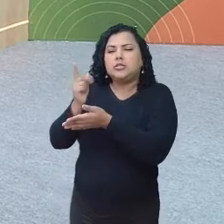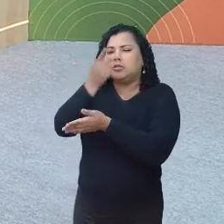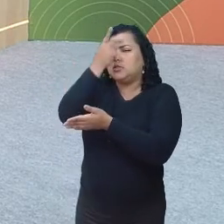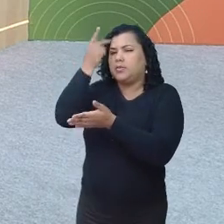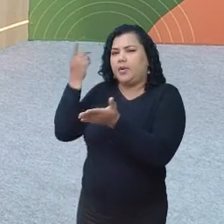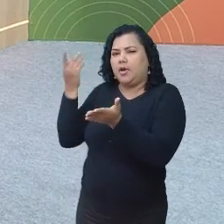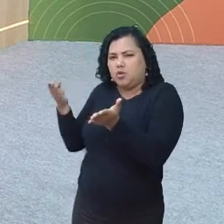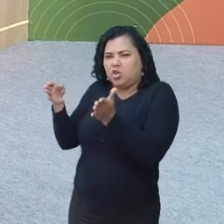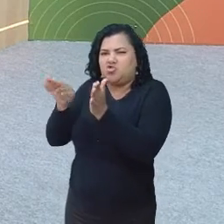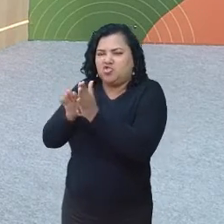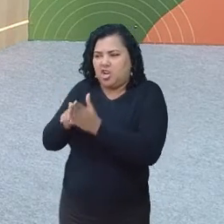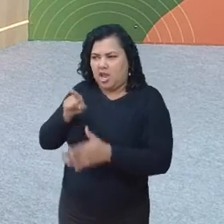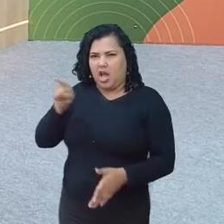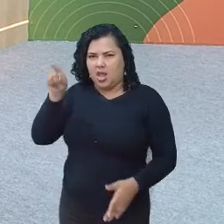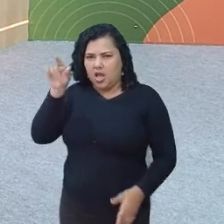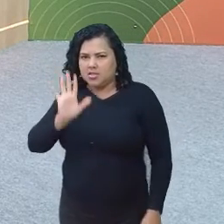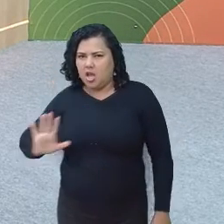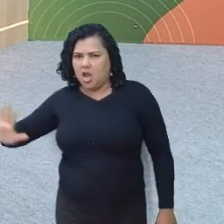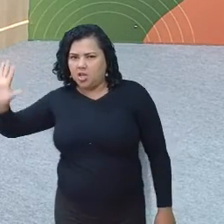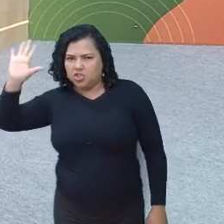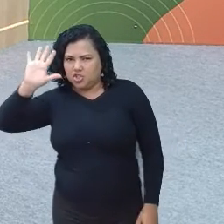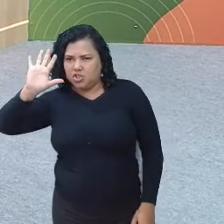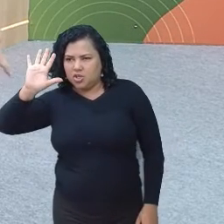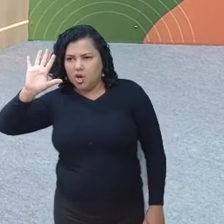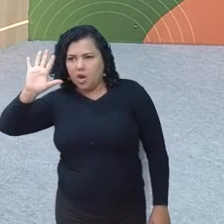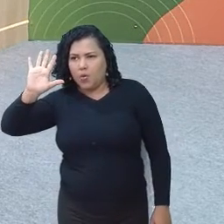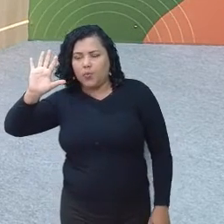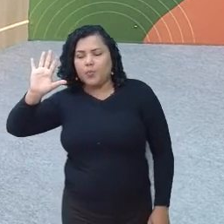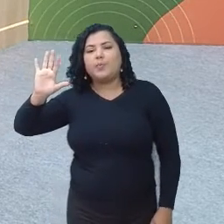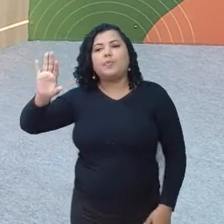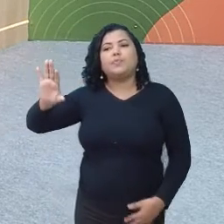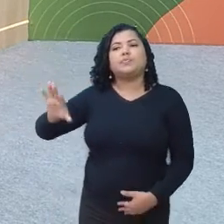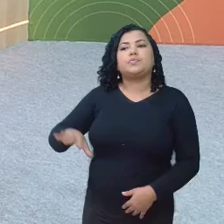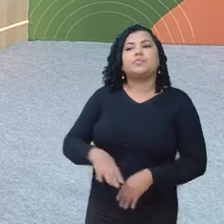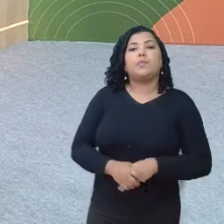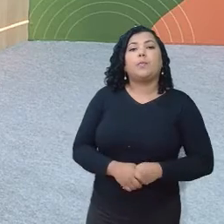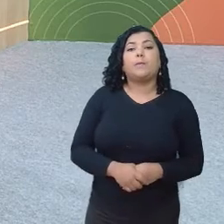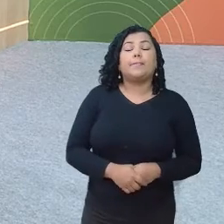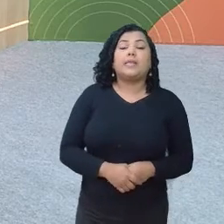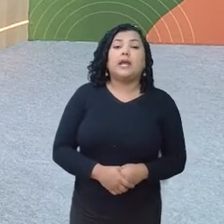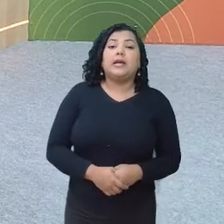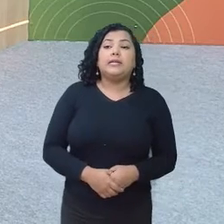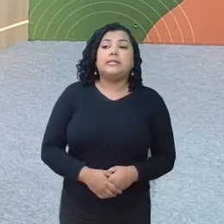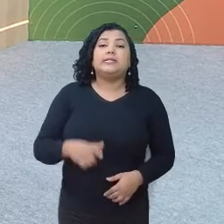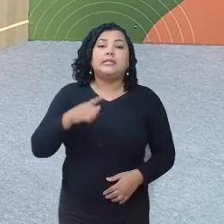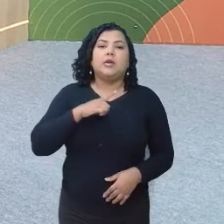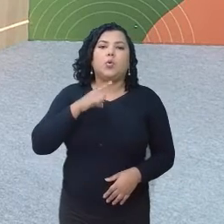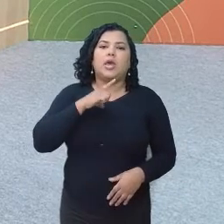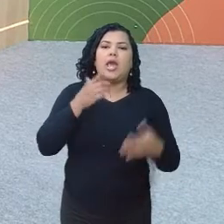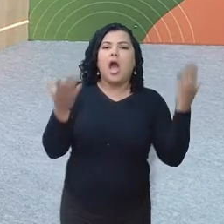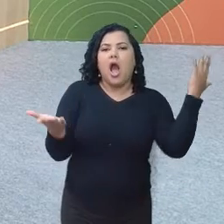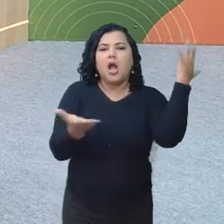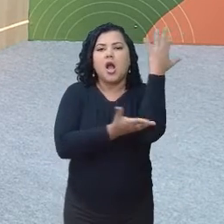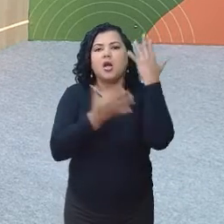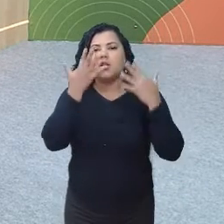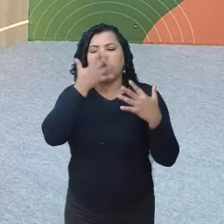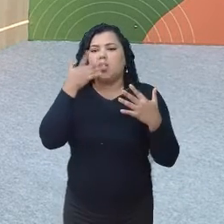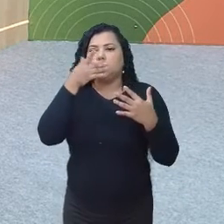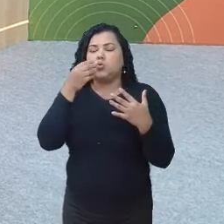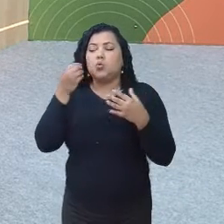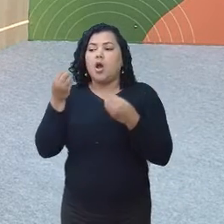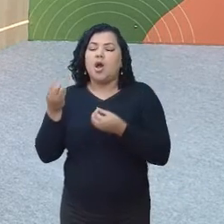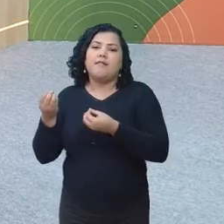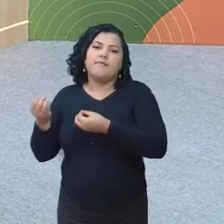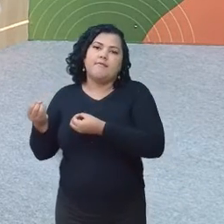né, dos muçulmanos na região daqui da Índia, eles levaram a cana-de-açúcar para outras